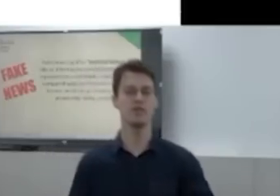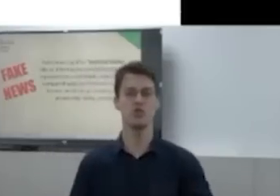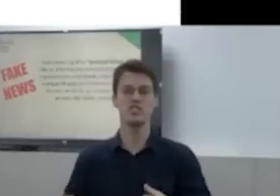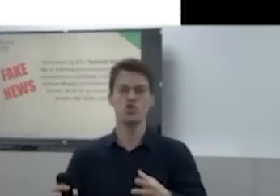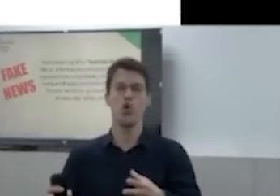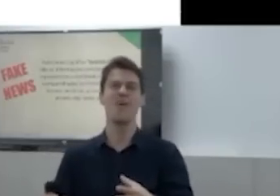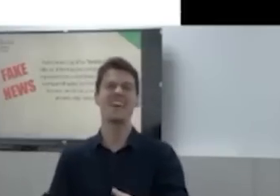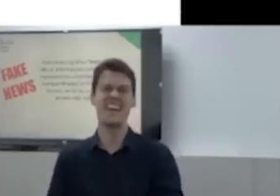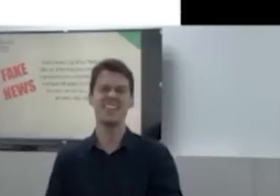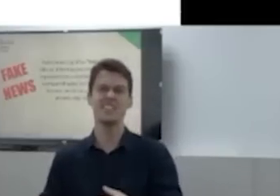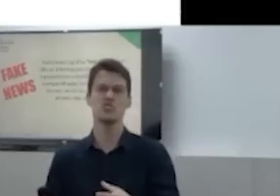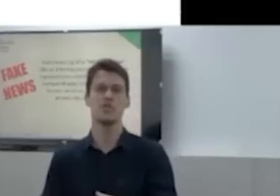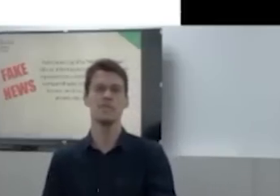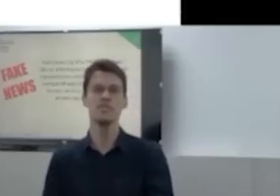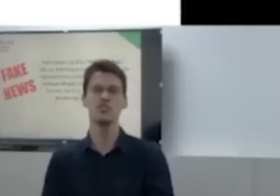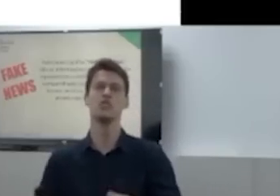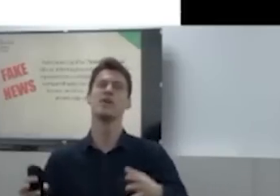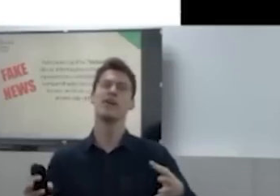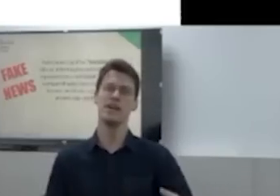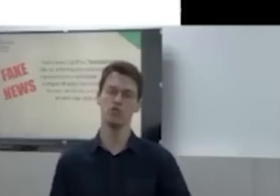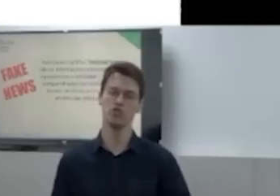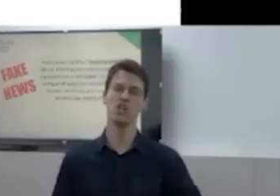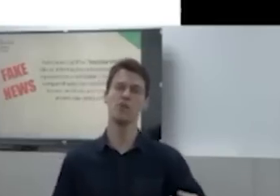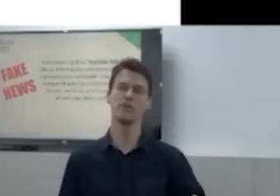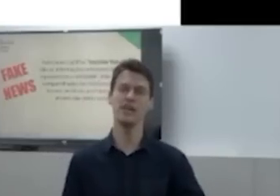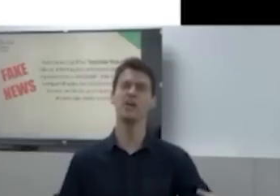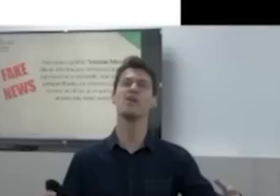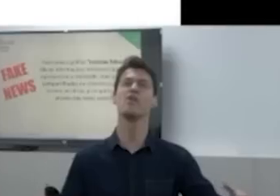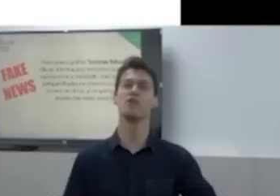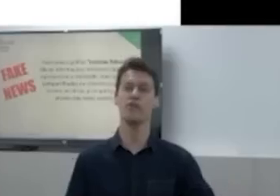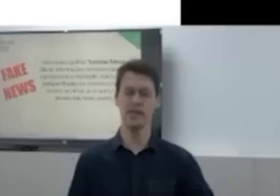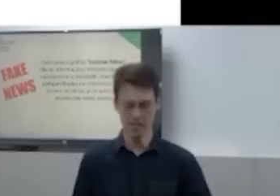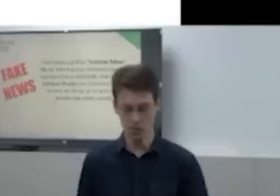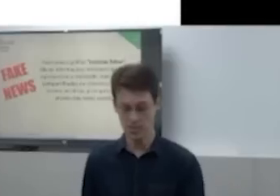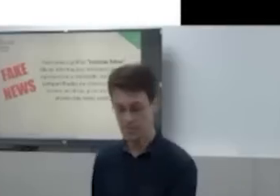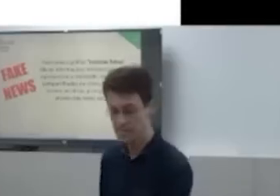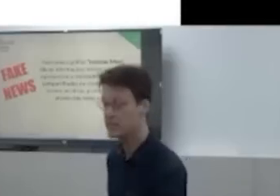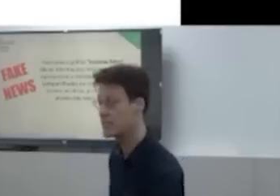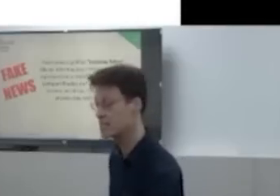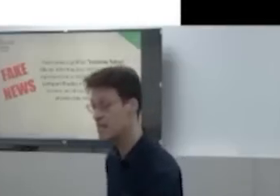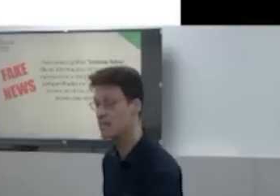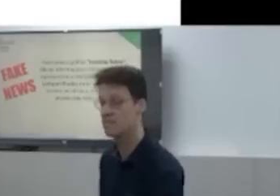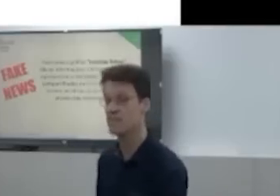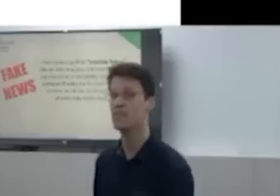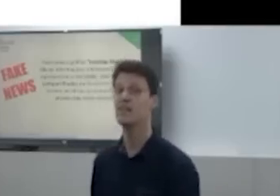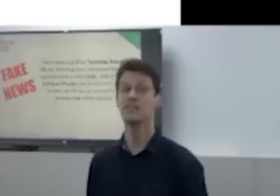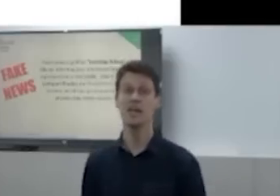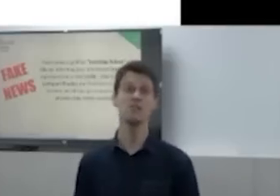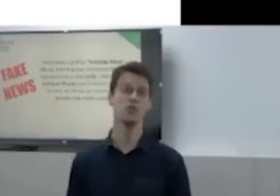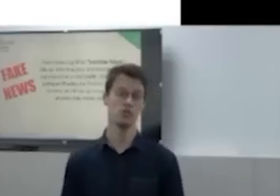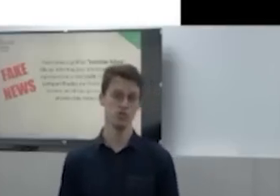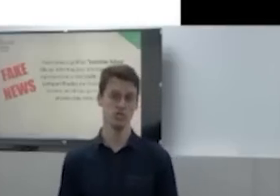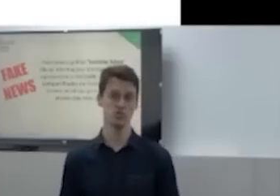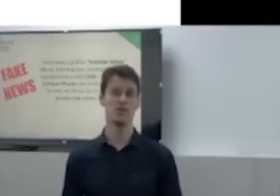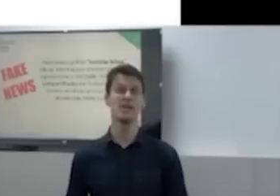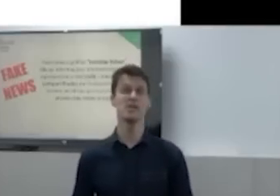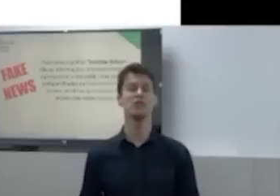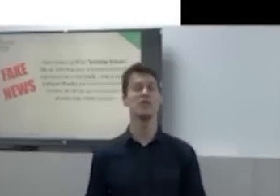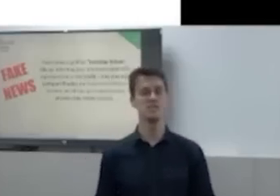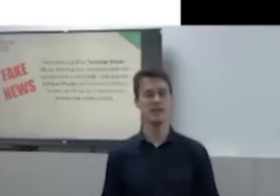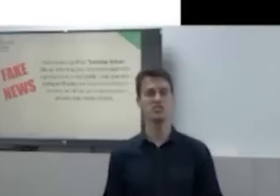eu não tenho informações concretas sobre isso, eu chamo de fake news. E na ciência